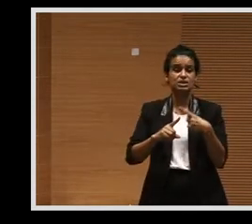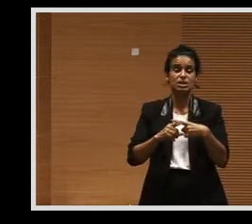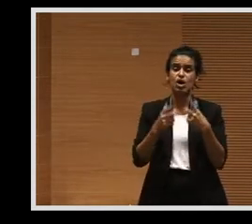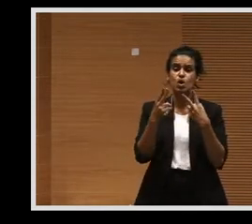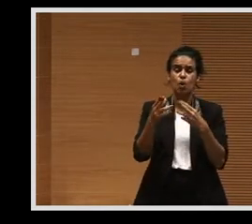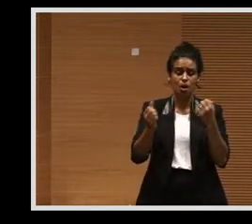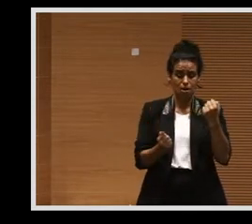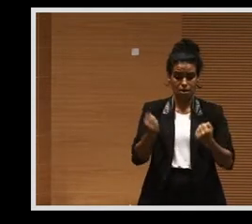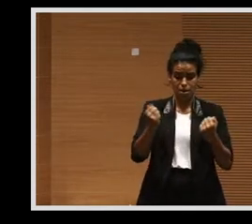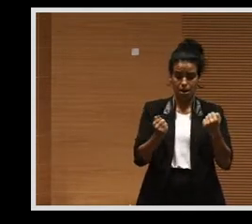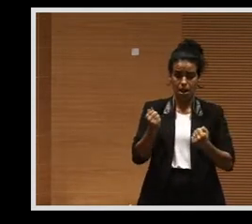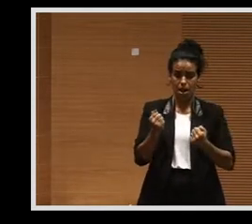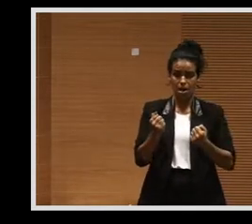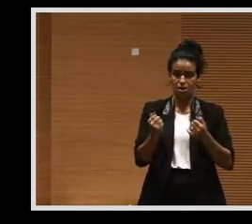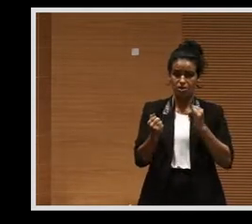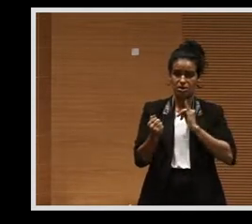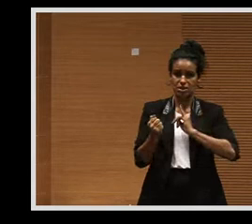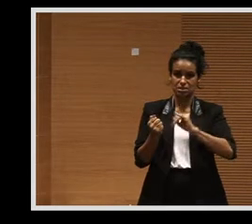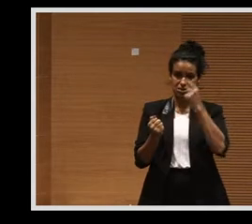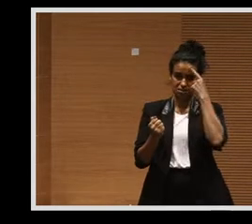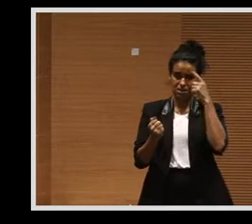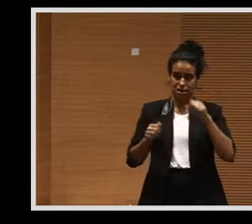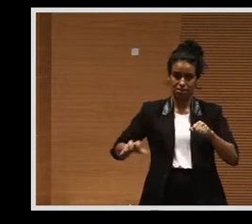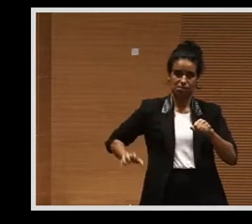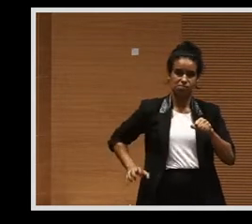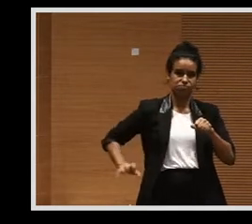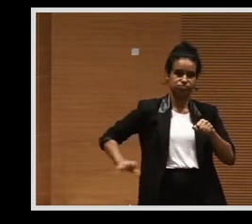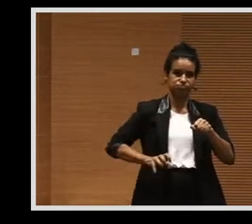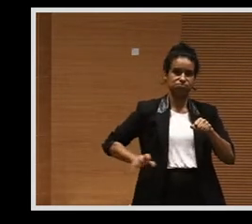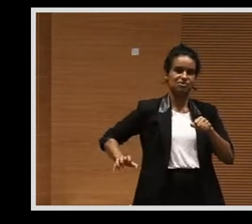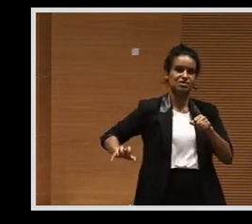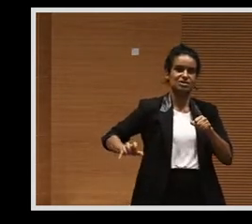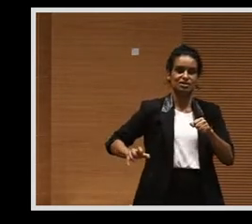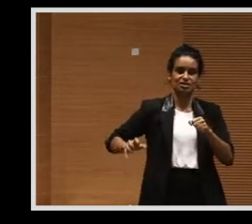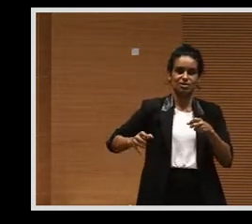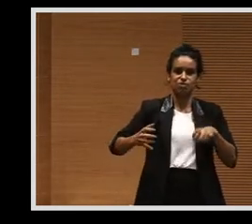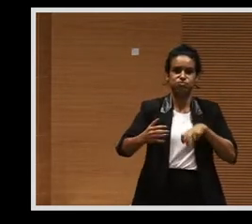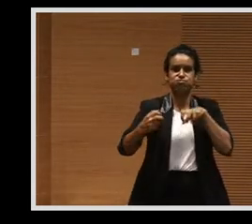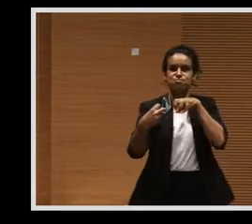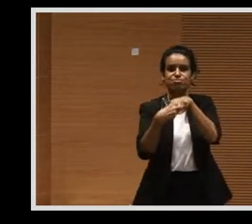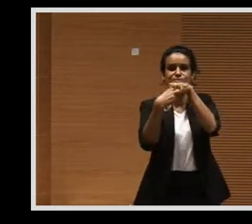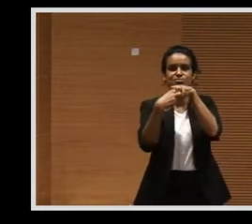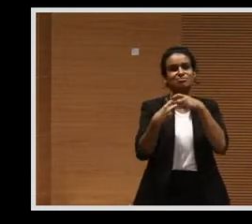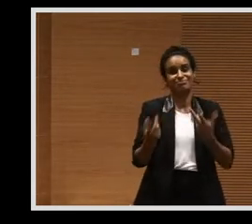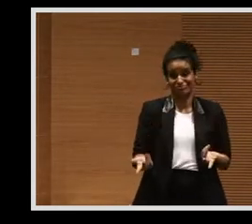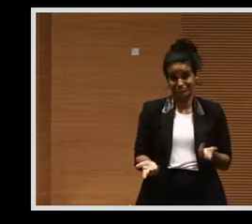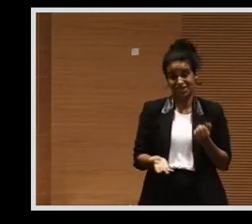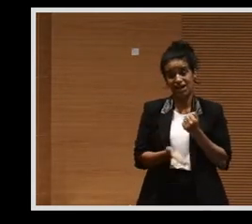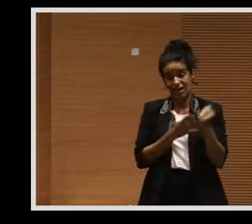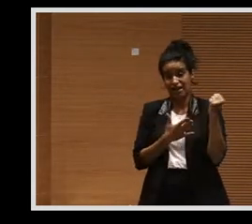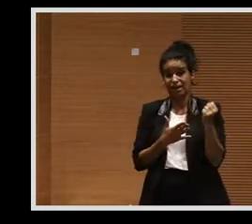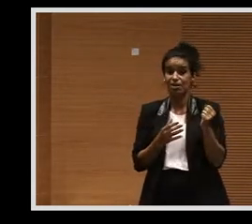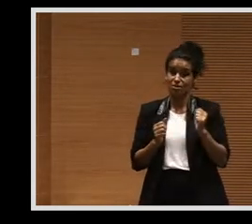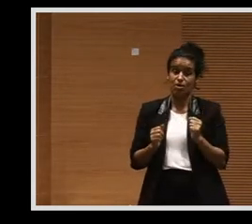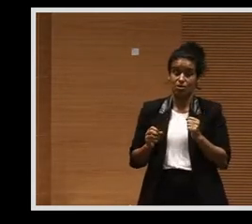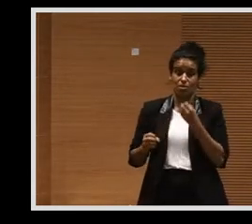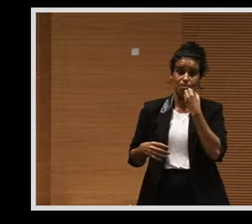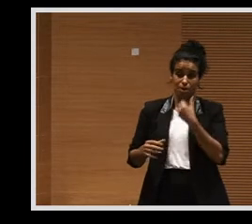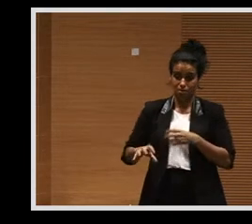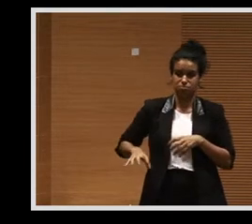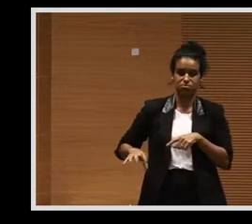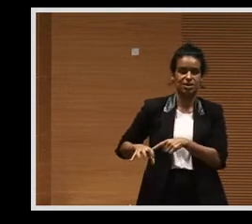para você dirigir pensando na marcha do carro, senão você bate o carro. É bom que esteja ali, é bom que funcione bem, mas né, carro automático é